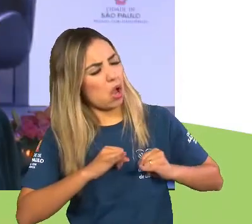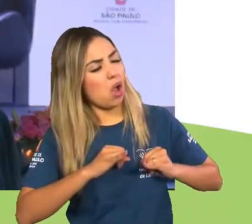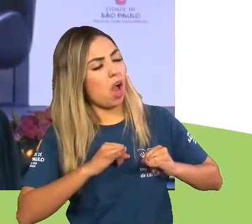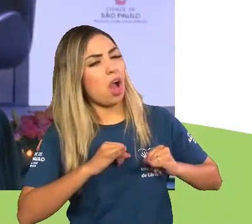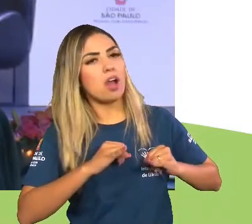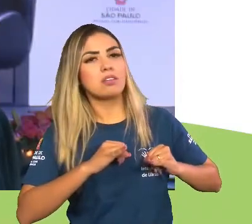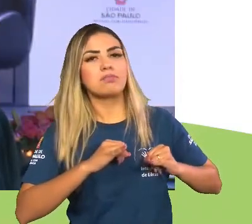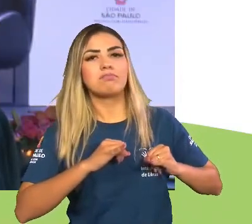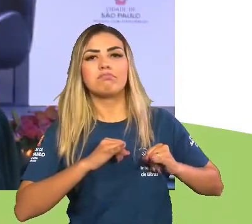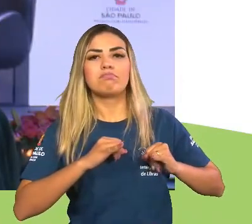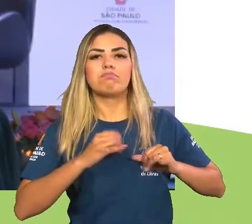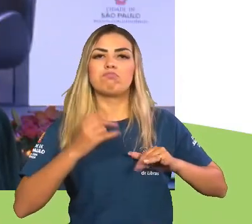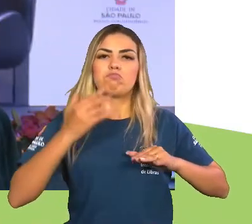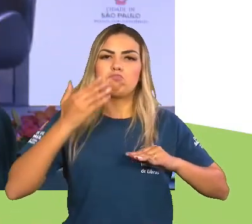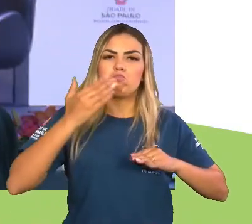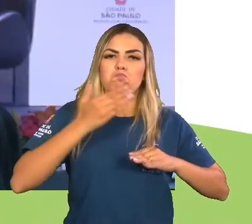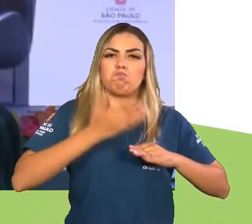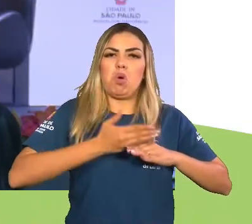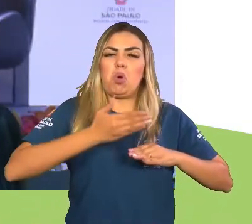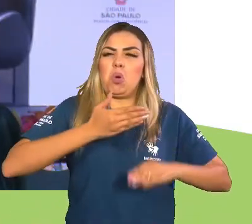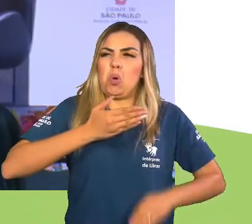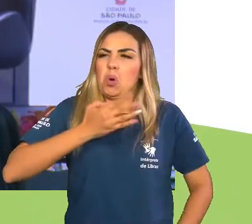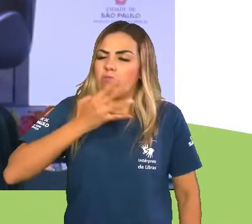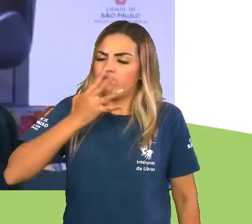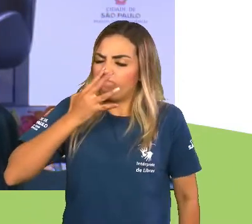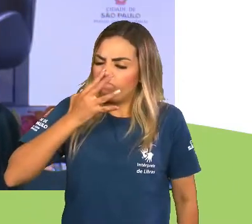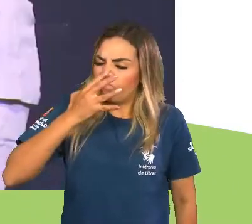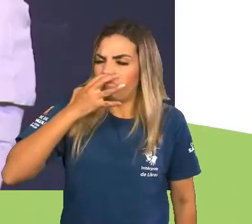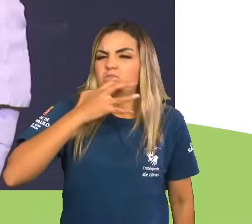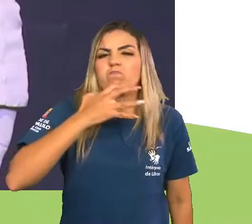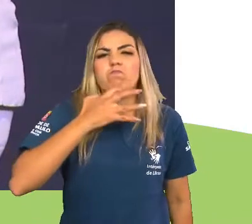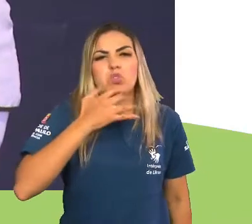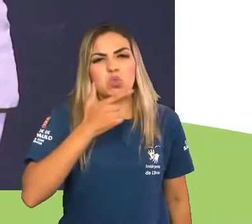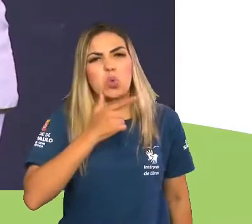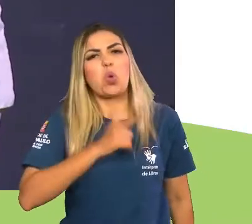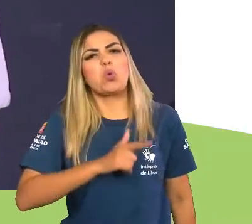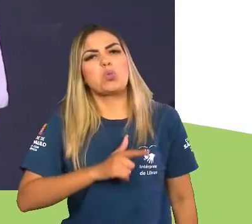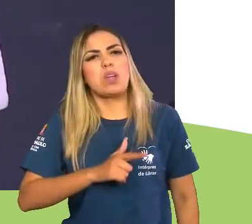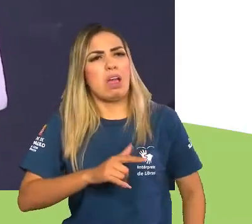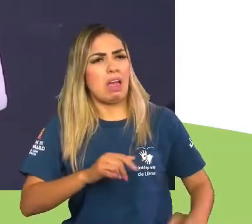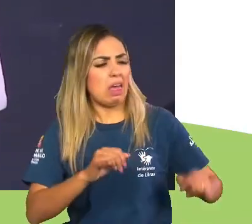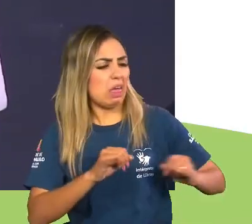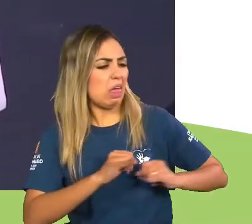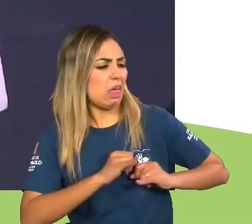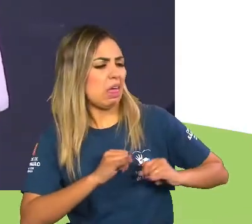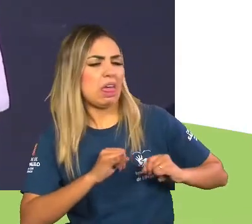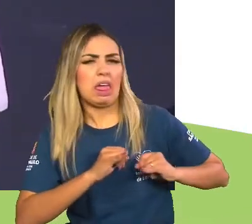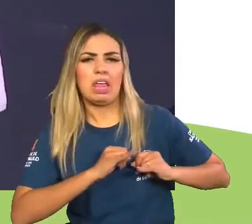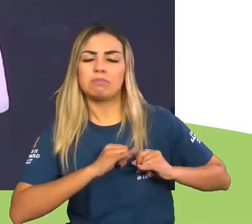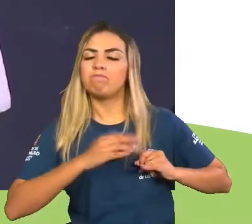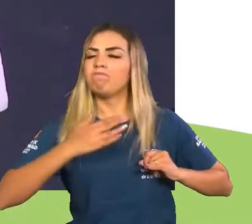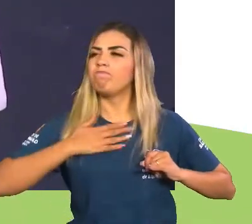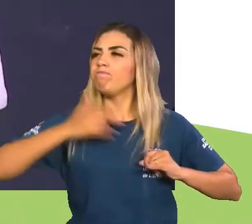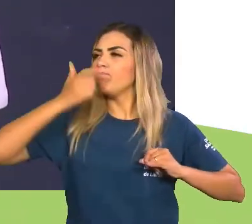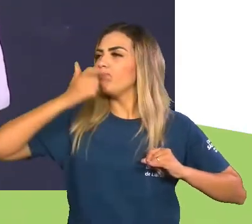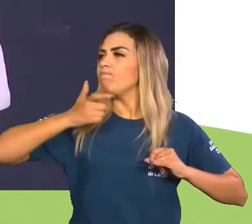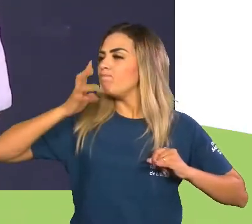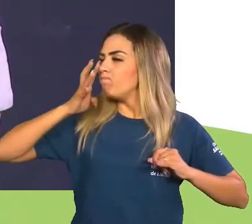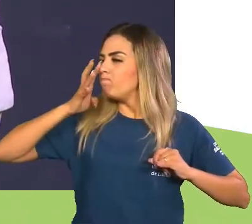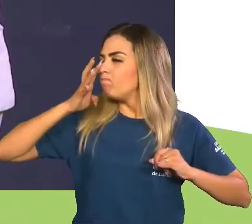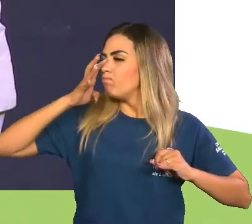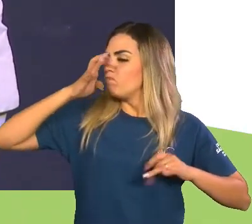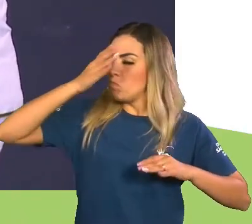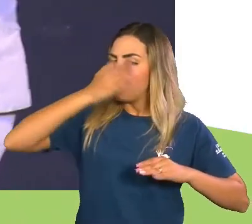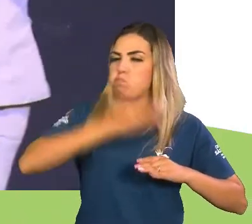que a minha dor. Sou mais forte que a minha dor.